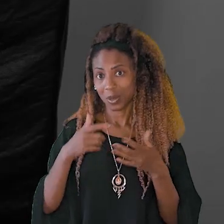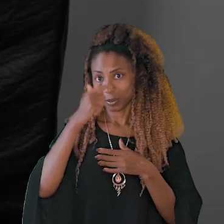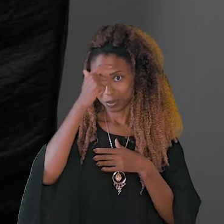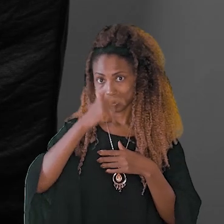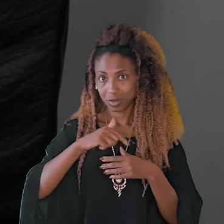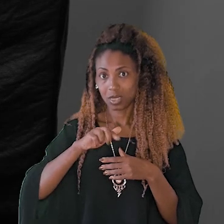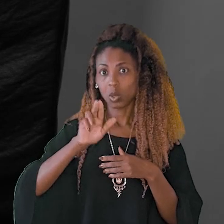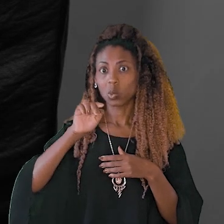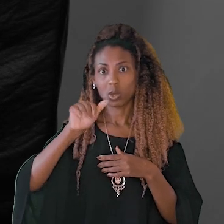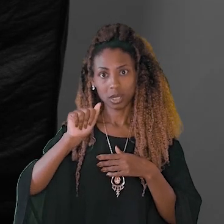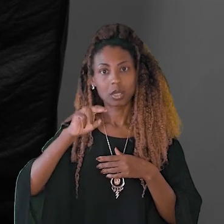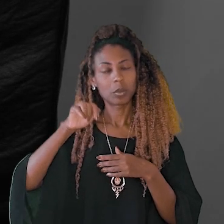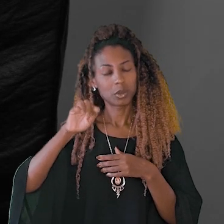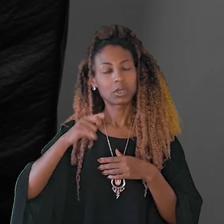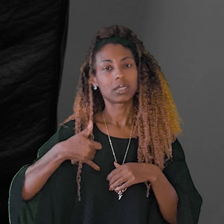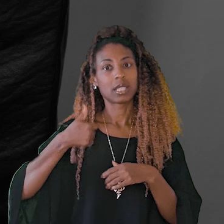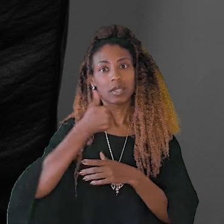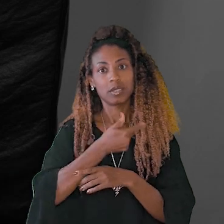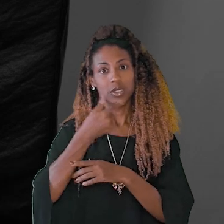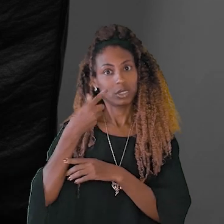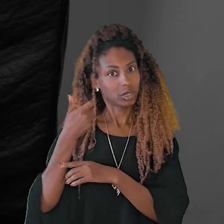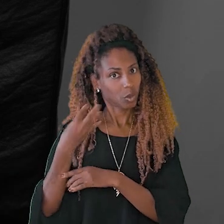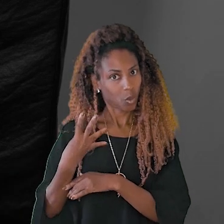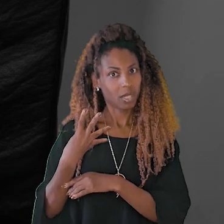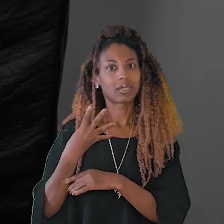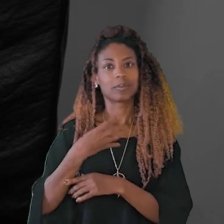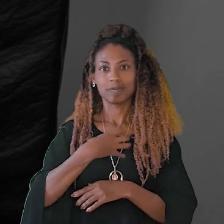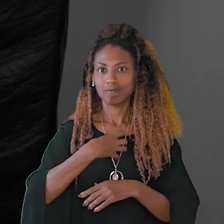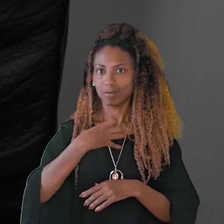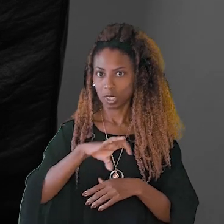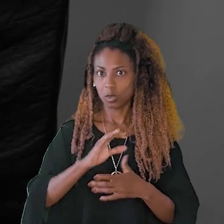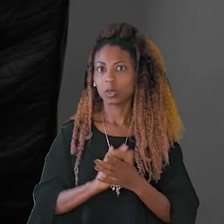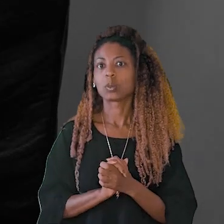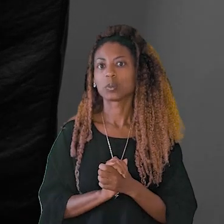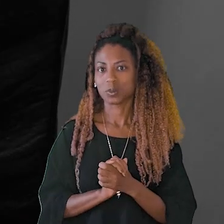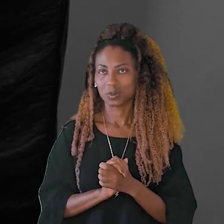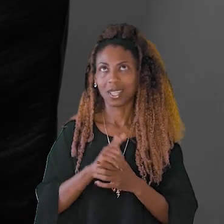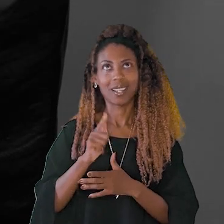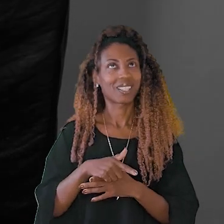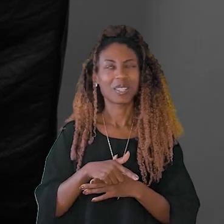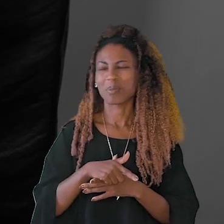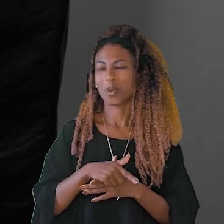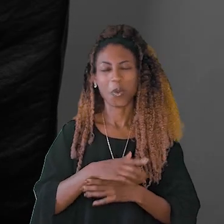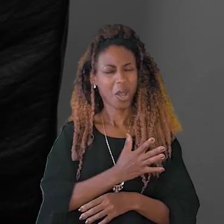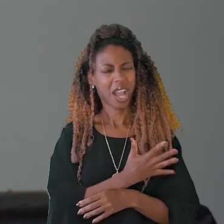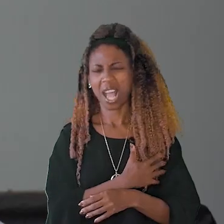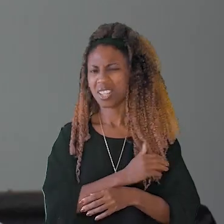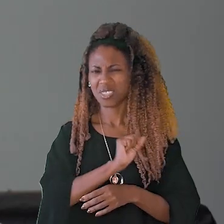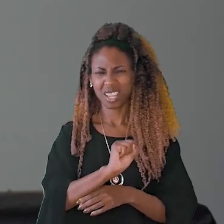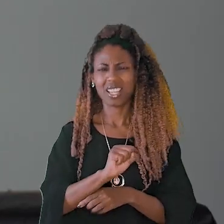Bom, gente, me chamo Luna Monte, tenho 24 anos, sou de Salvador, Bahia, nascida nessa cidade assim abençoada, cheia de